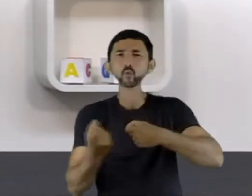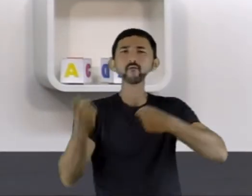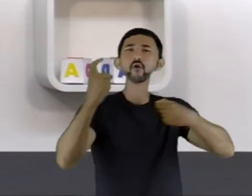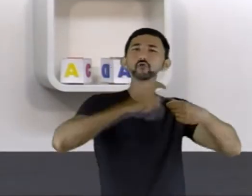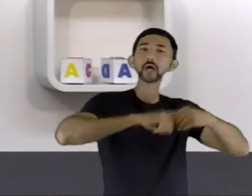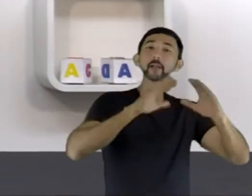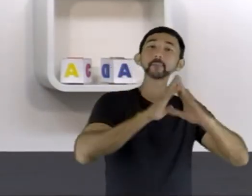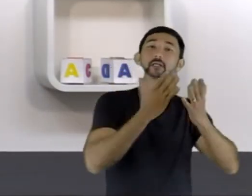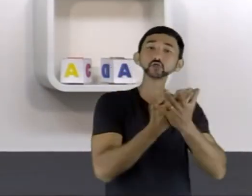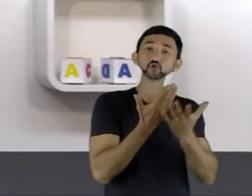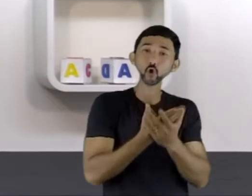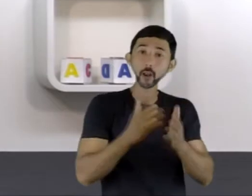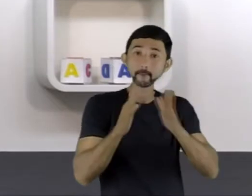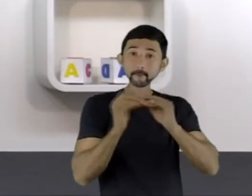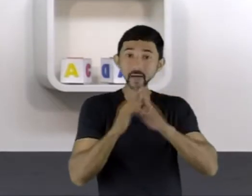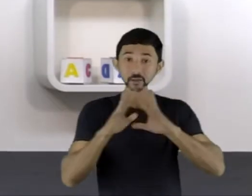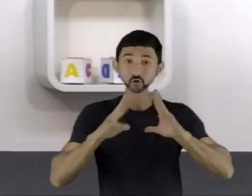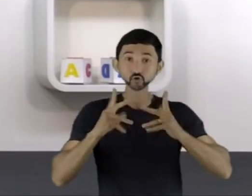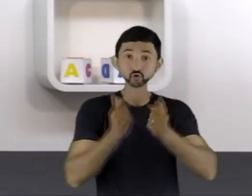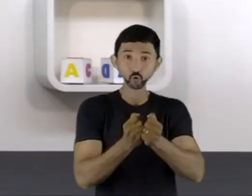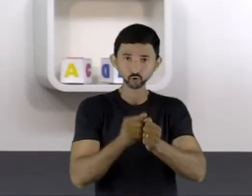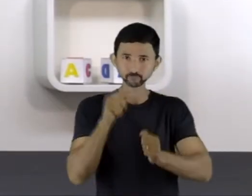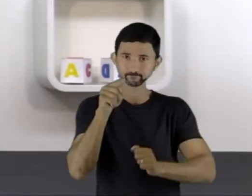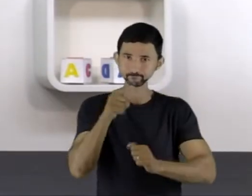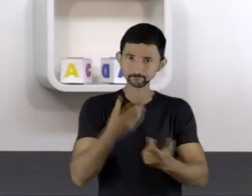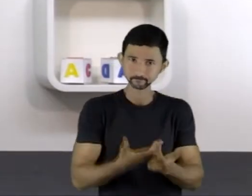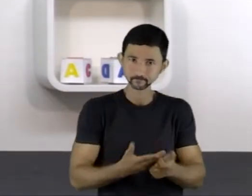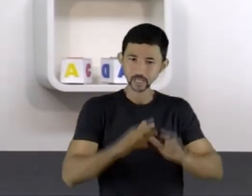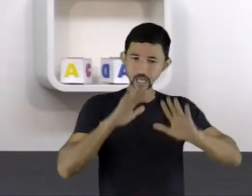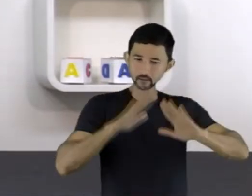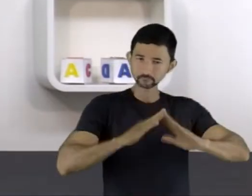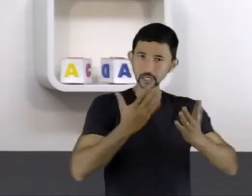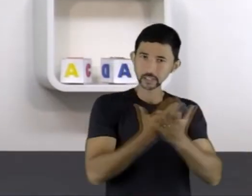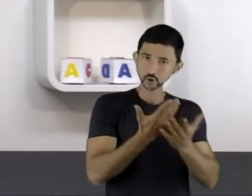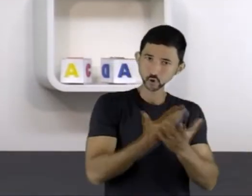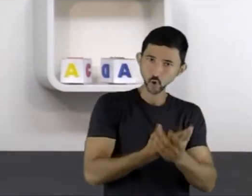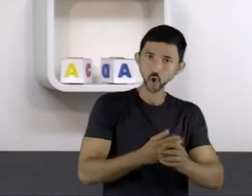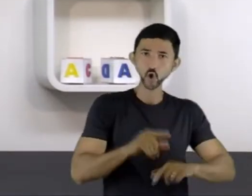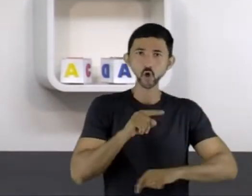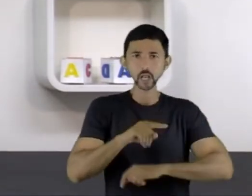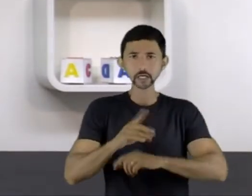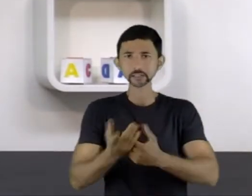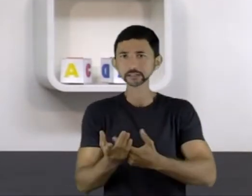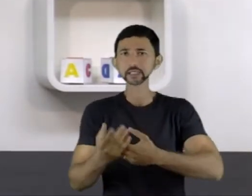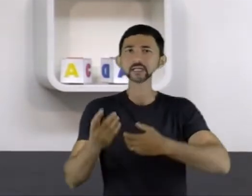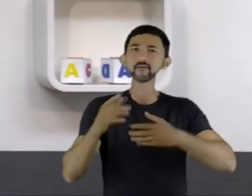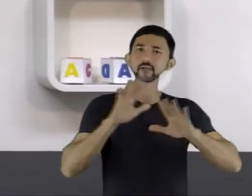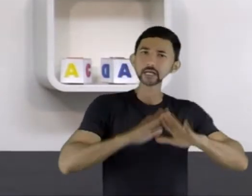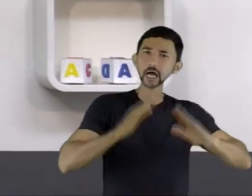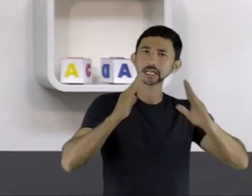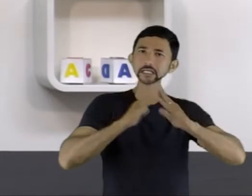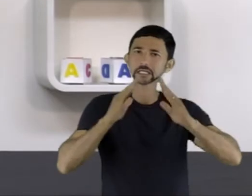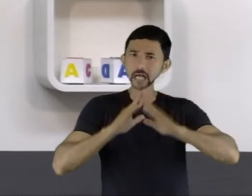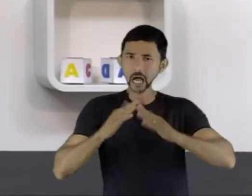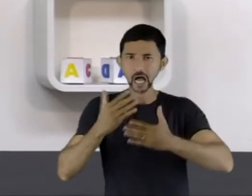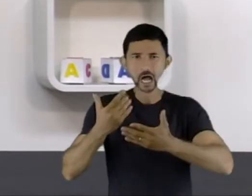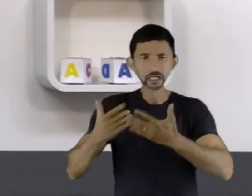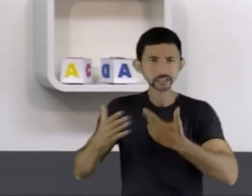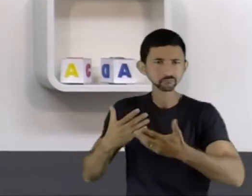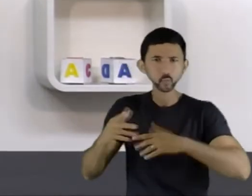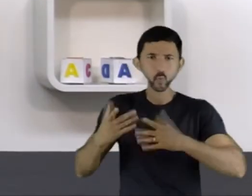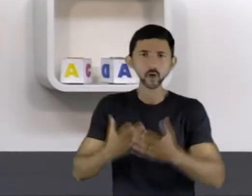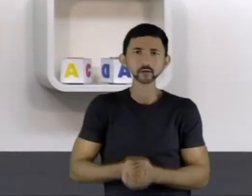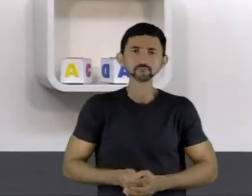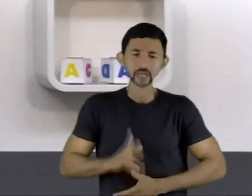de vocês, mas a gente pede para todos vocês, aqueles que estão na escola, aqueles que não voltaram para a escola por algum motivo, que